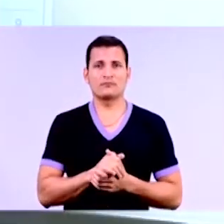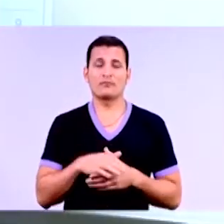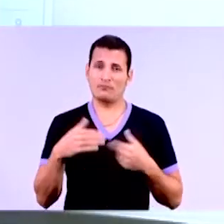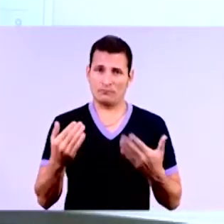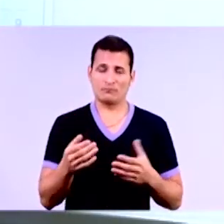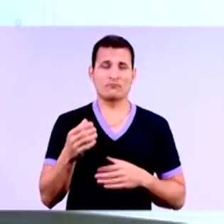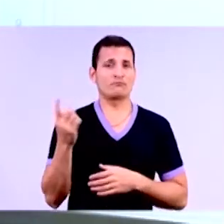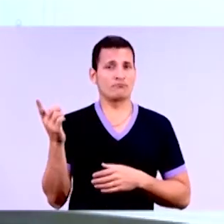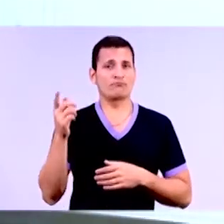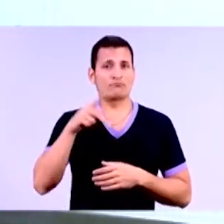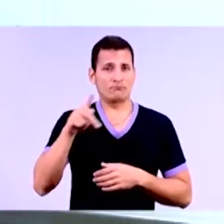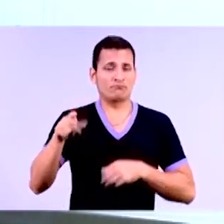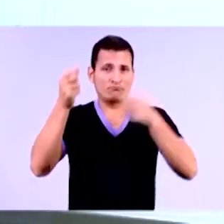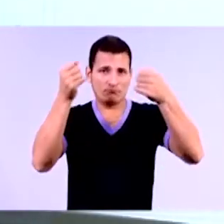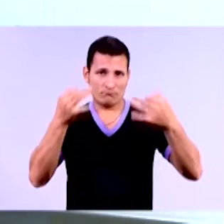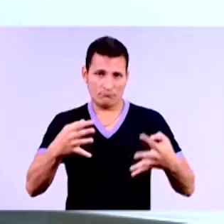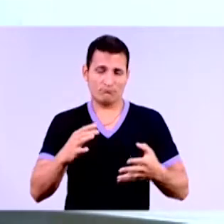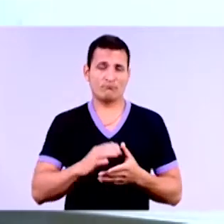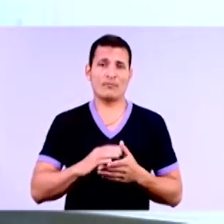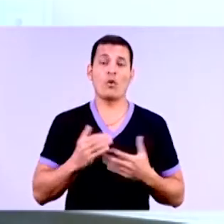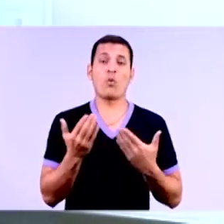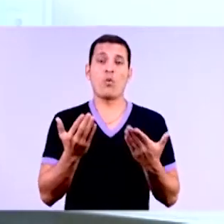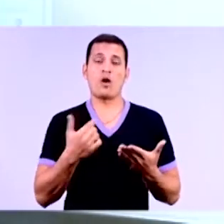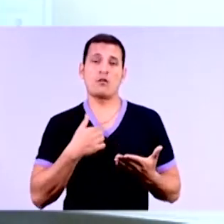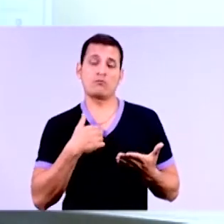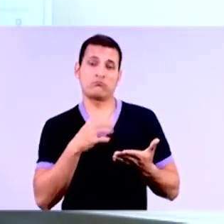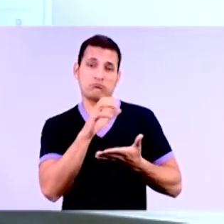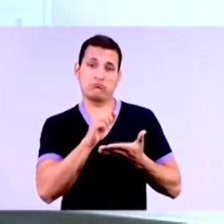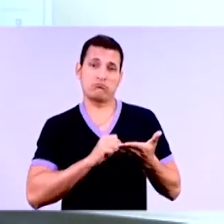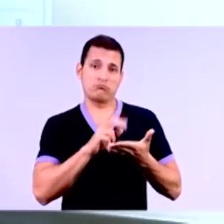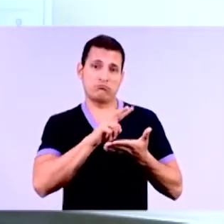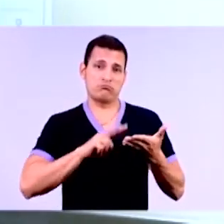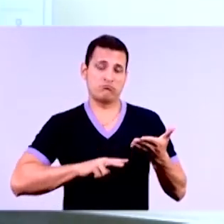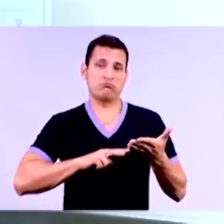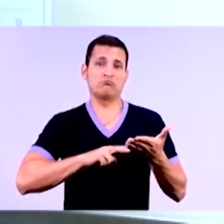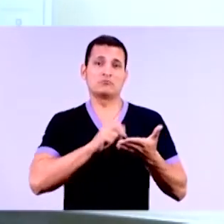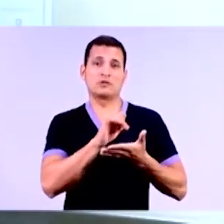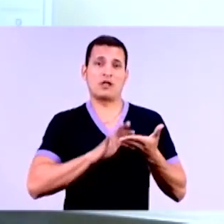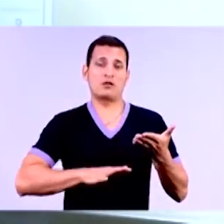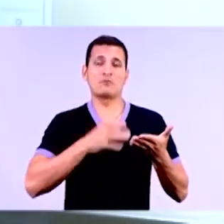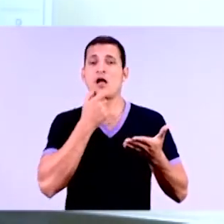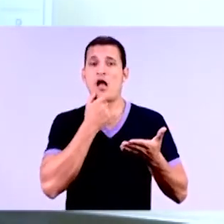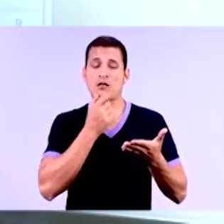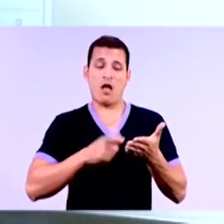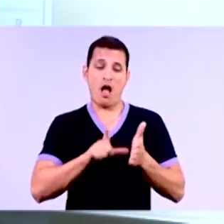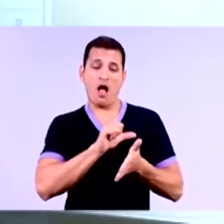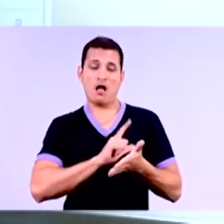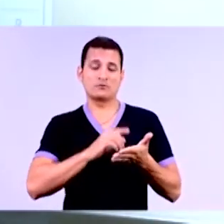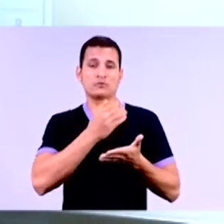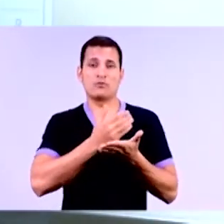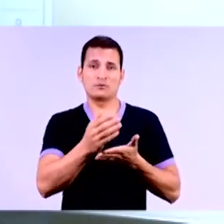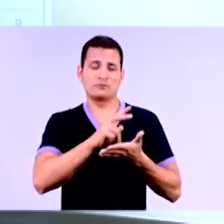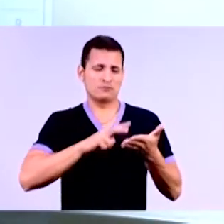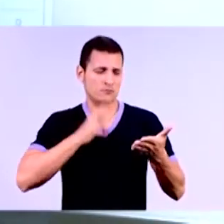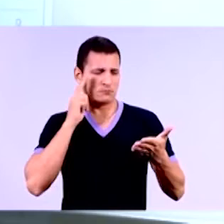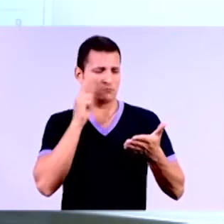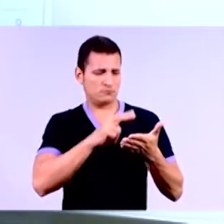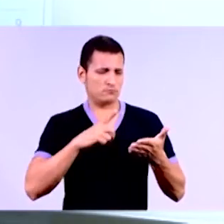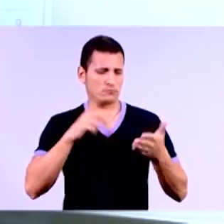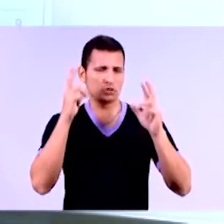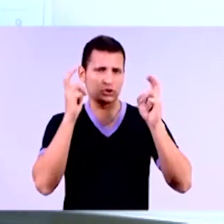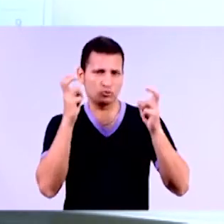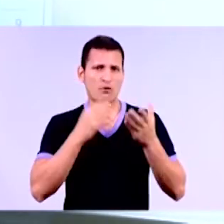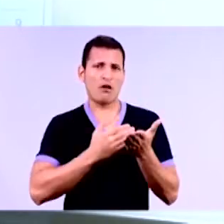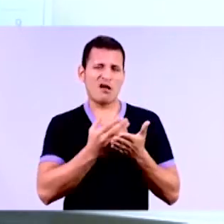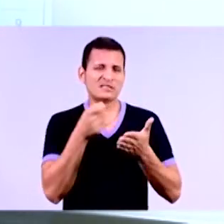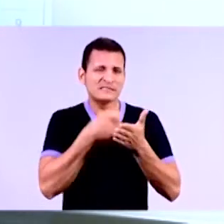professora também falou, quando eu pego o texto em inglês, antes mesmo de começar a ler, eu me deparo com o título e já vou tentando, através